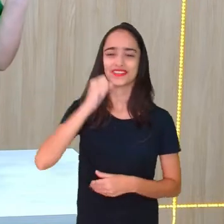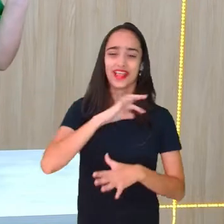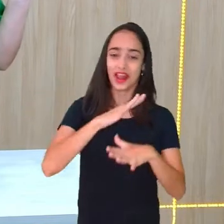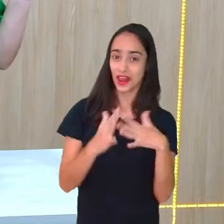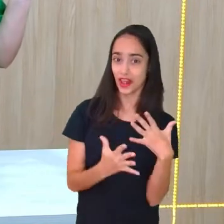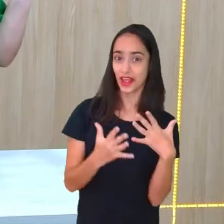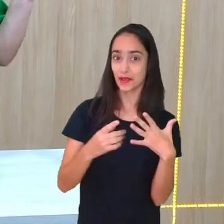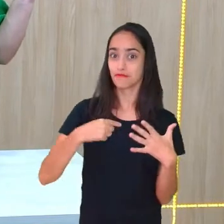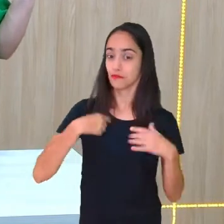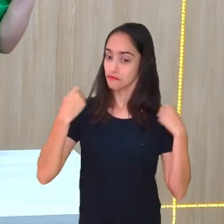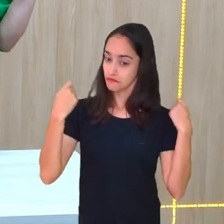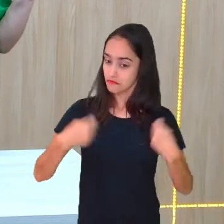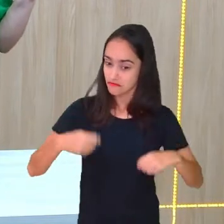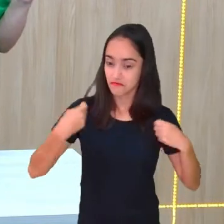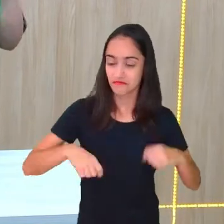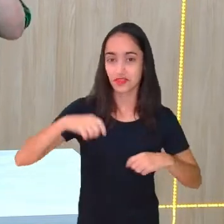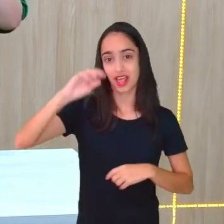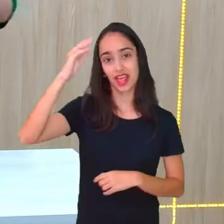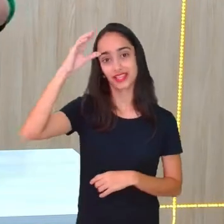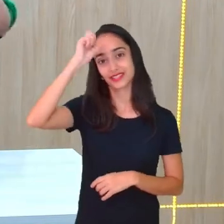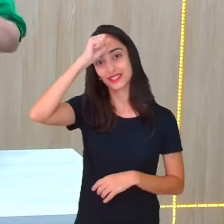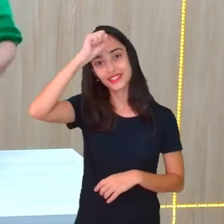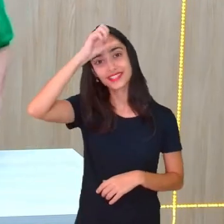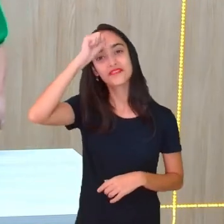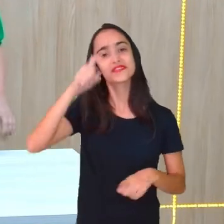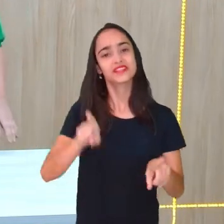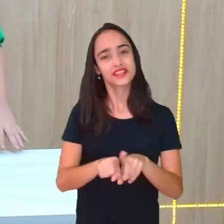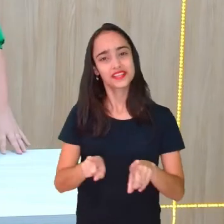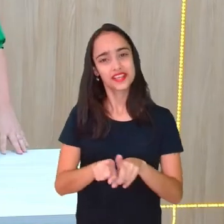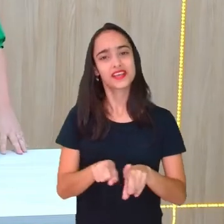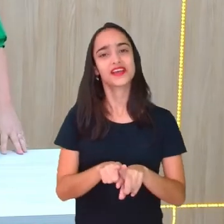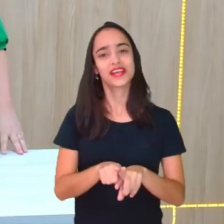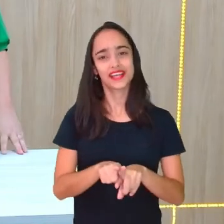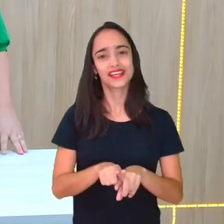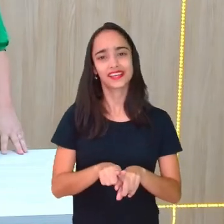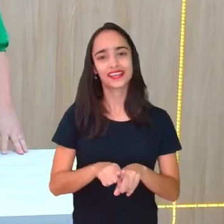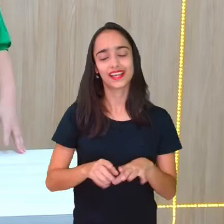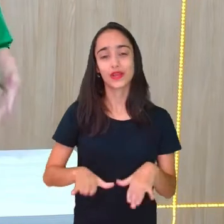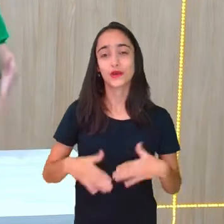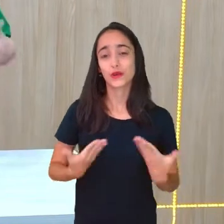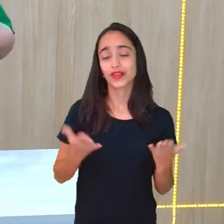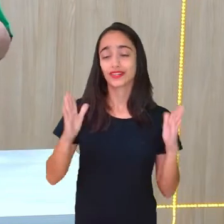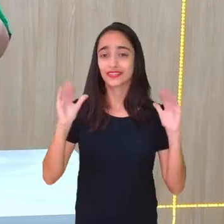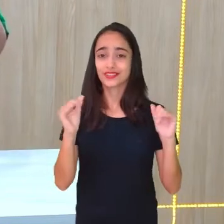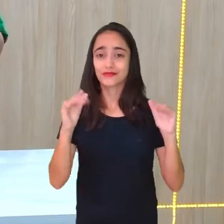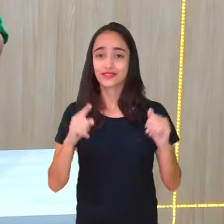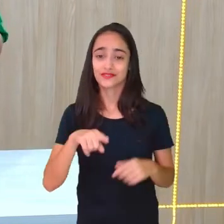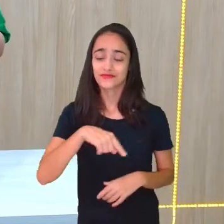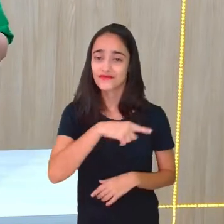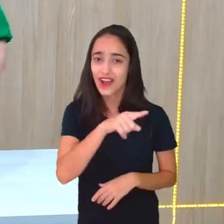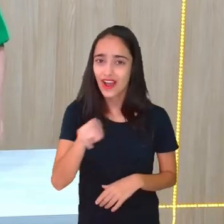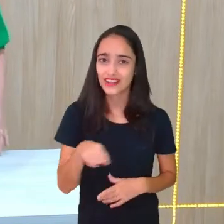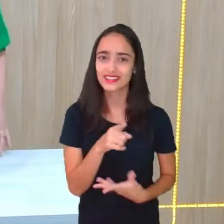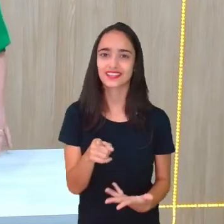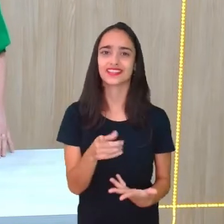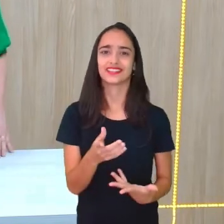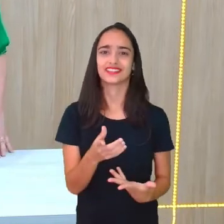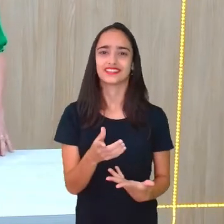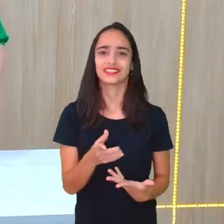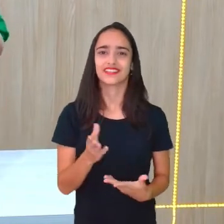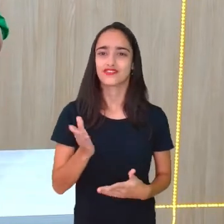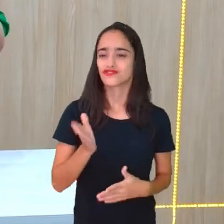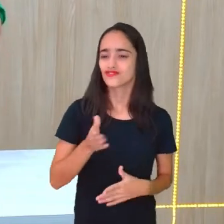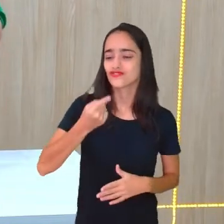que aprender esse sinal. Para quando eu me despedir de vocês, eu já vou, né? Uma